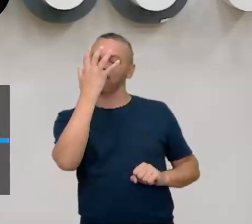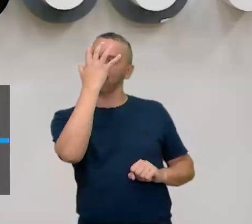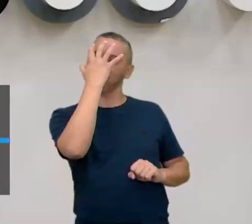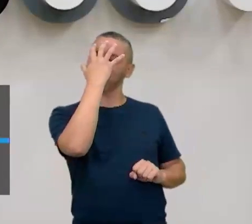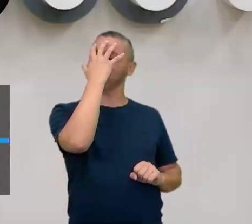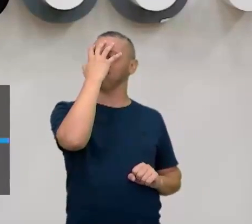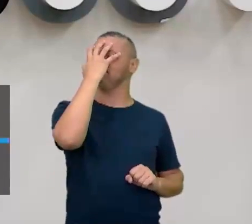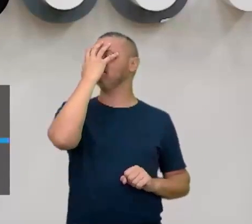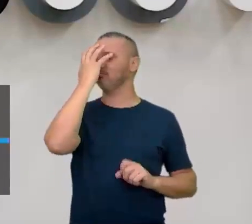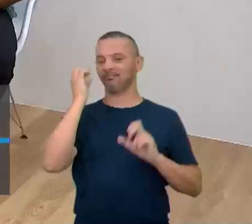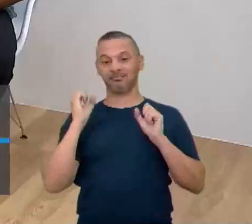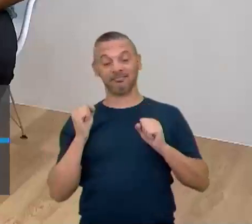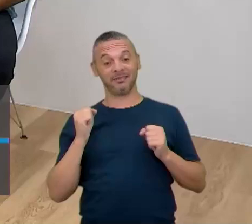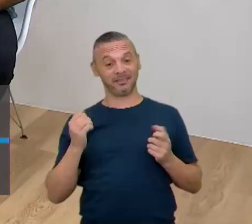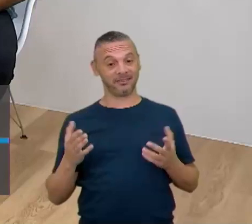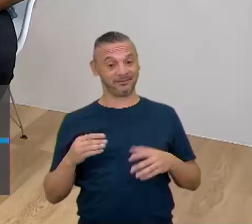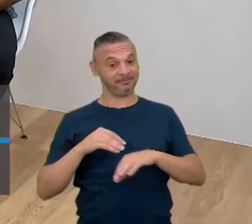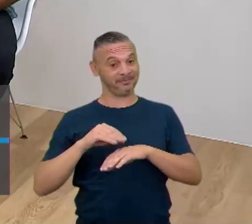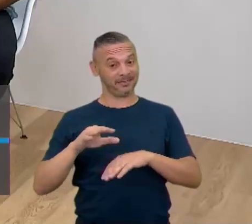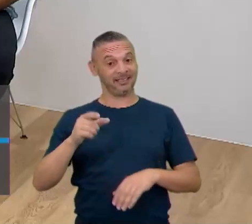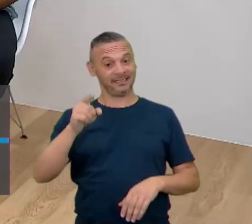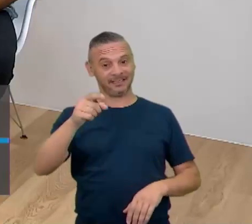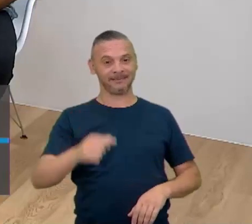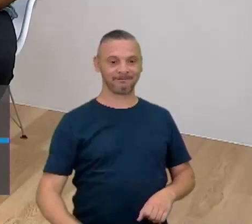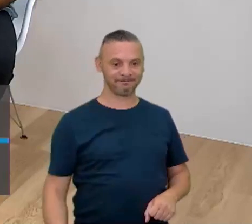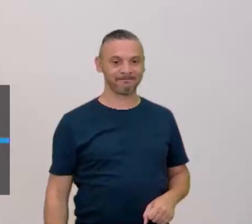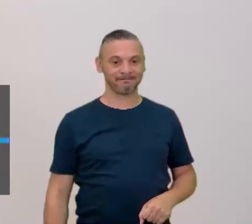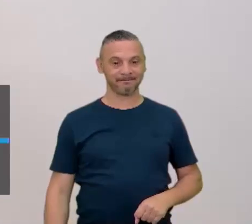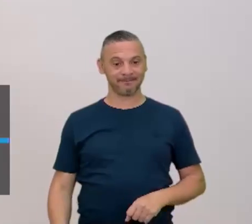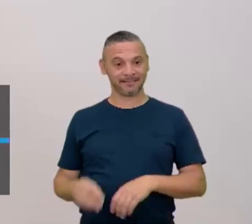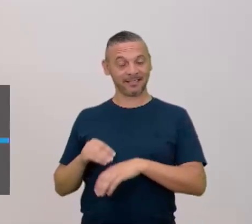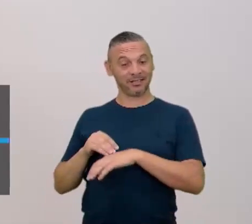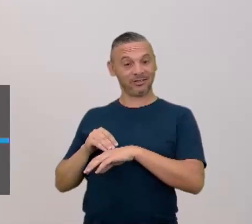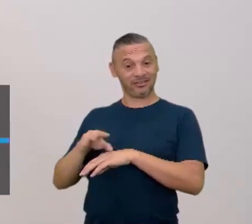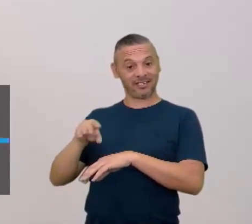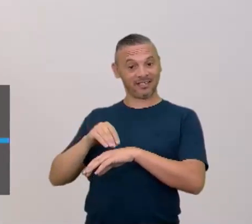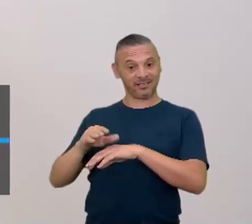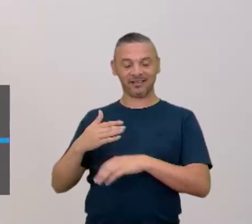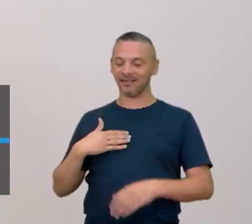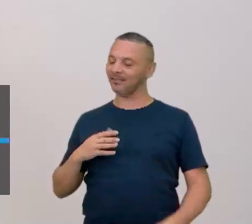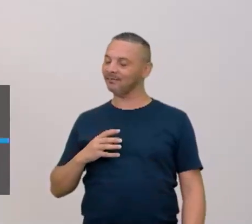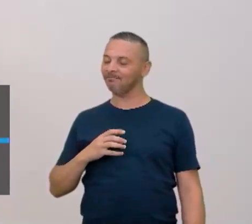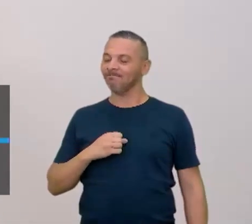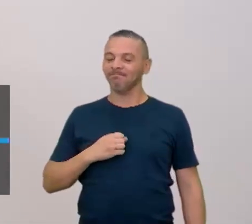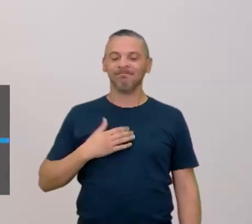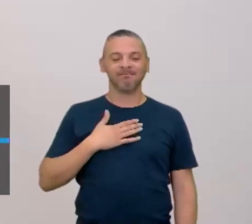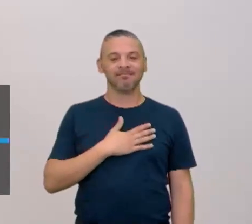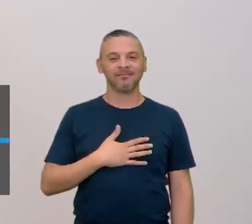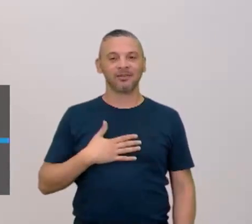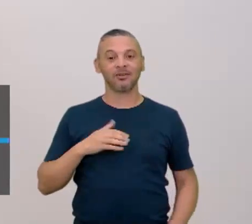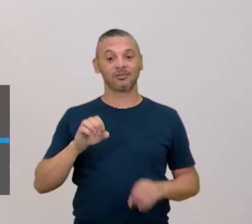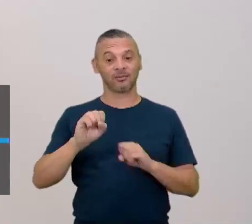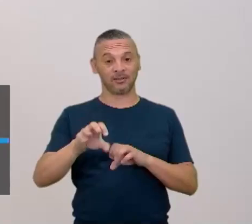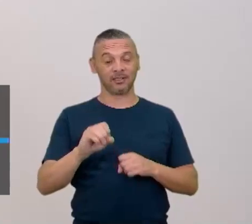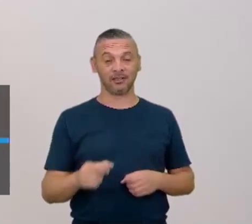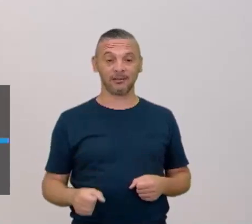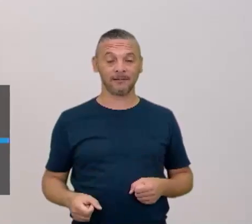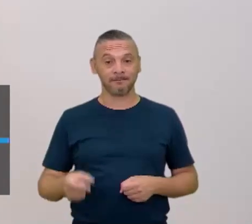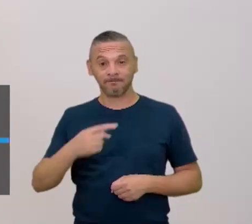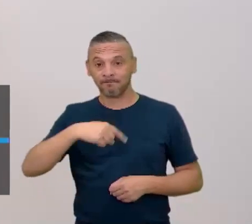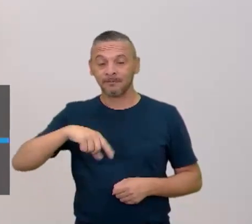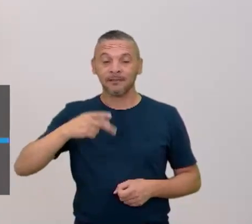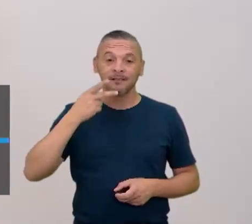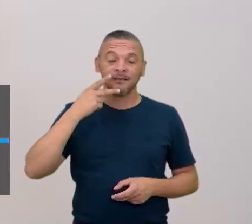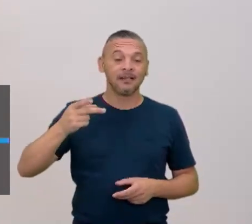com máscaras? Pode ser uma dica, hein? Nossa, super dicas, assim, estou amando aqui. E como a nossa questão, nós